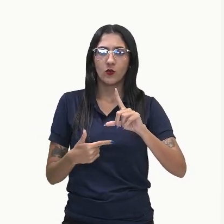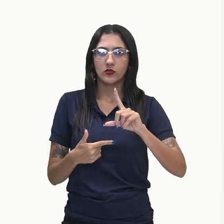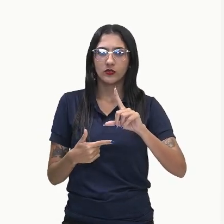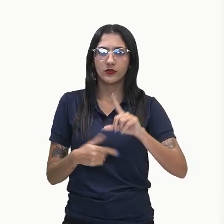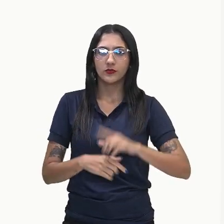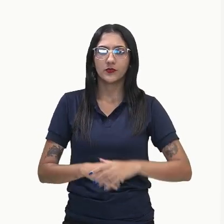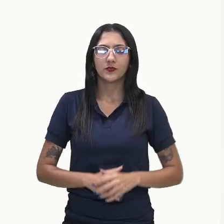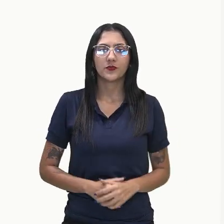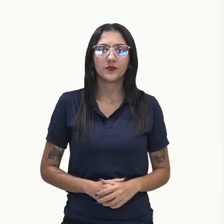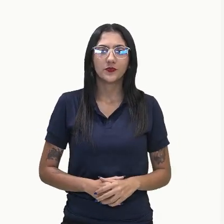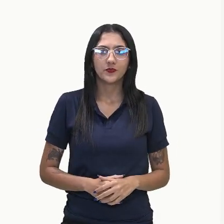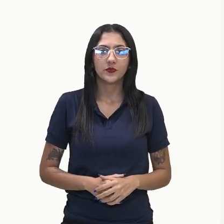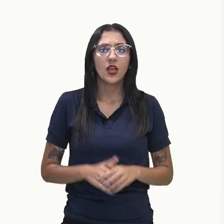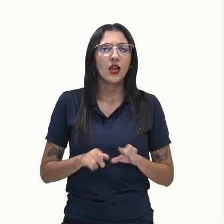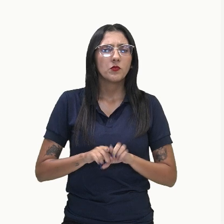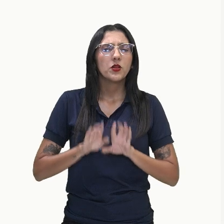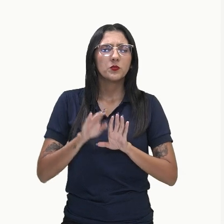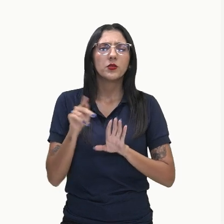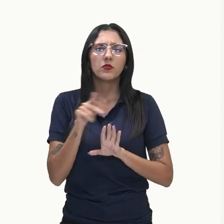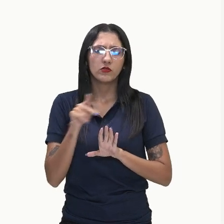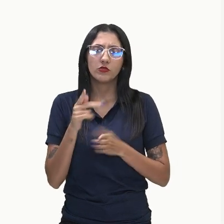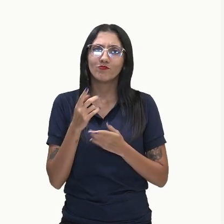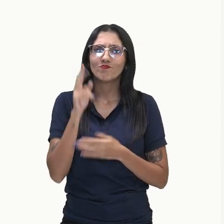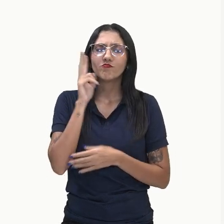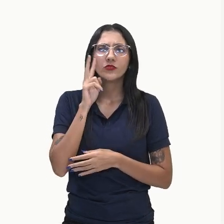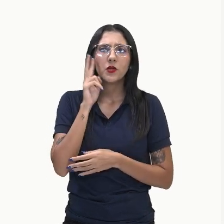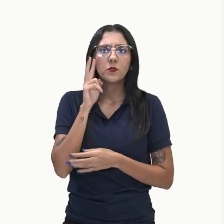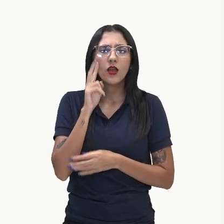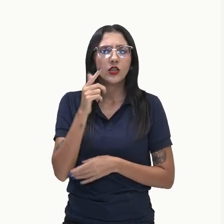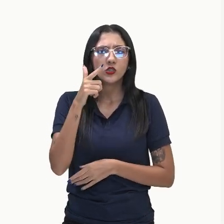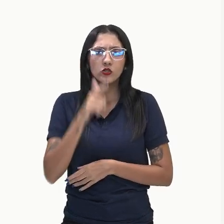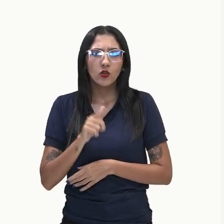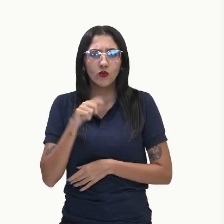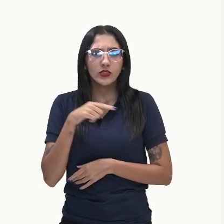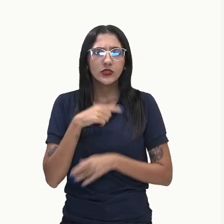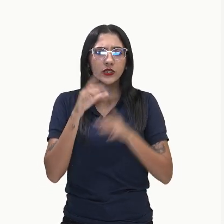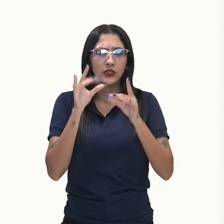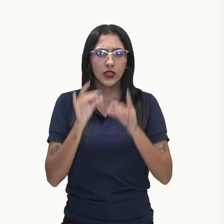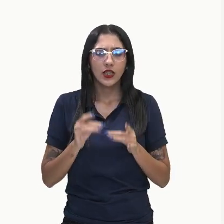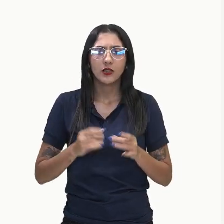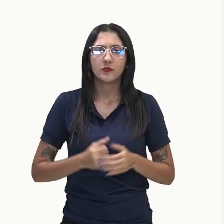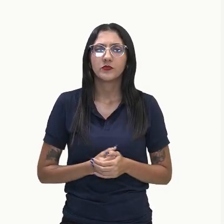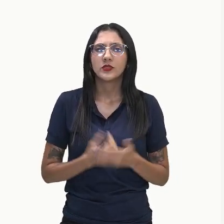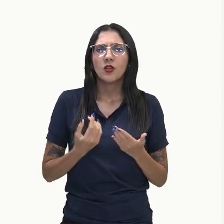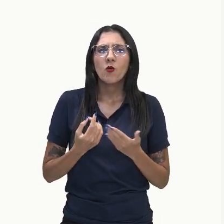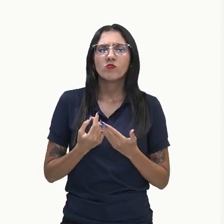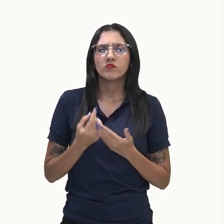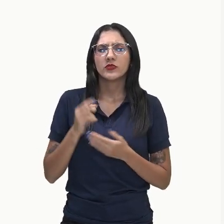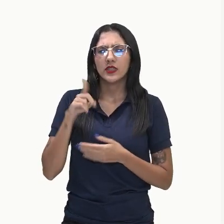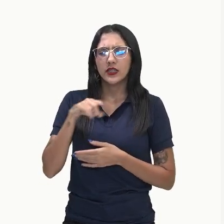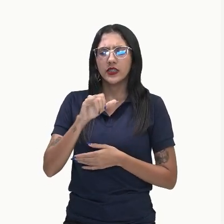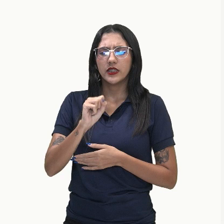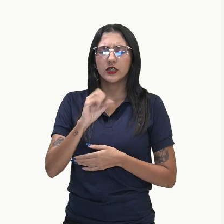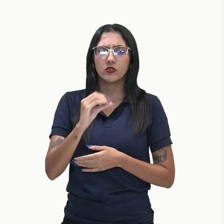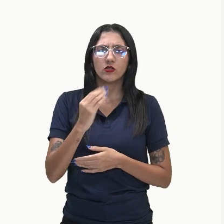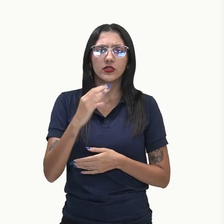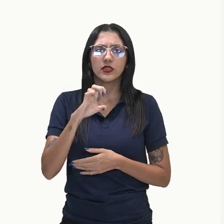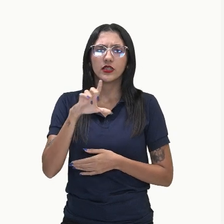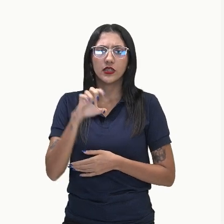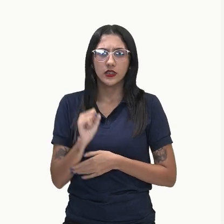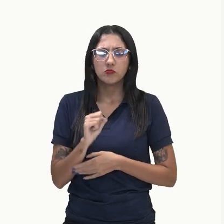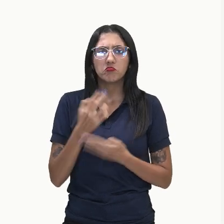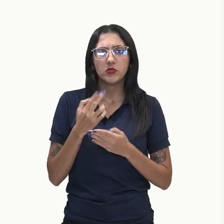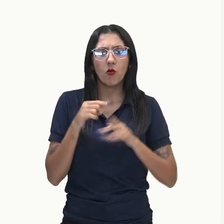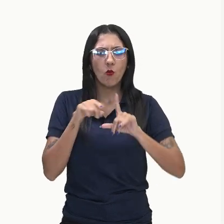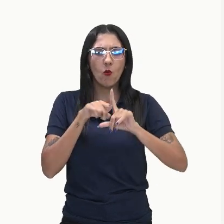12 centímetros. Ah, professora, então deixa eu lembrar um negocinho bem aqui. No triângulo isósceles, os ângulos